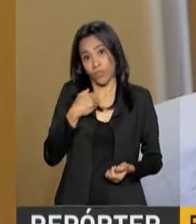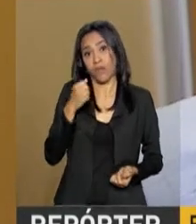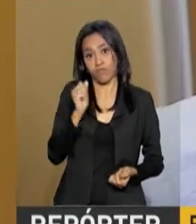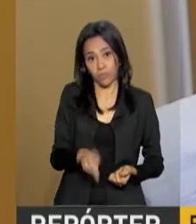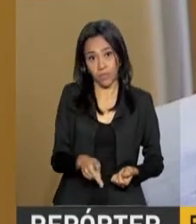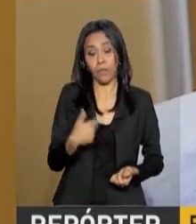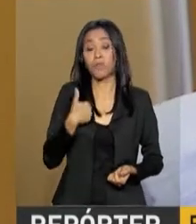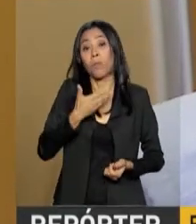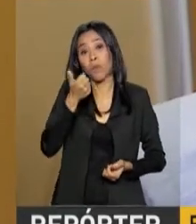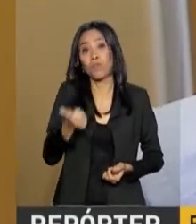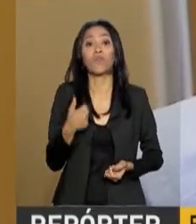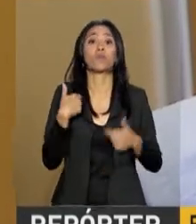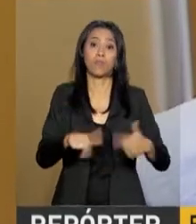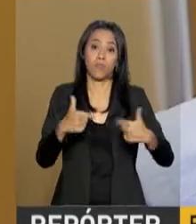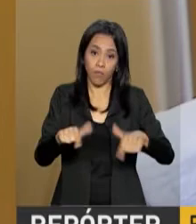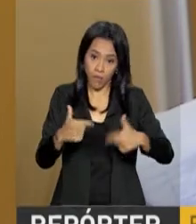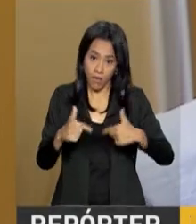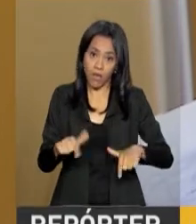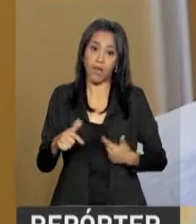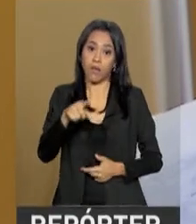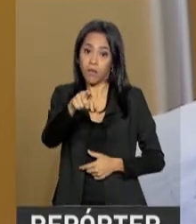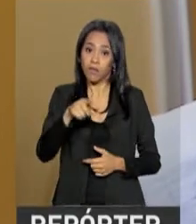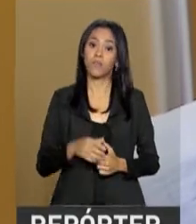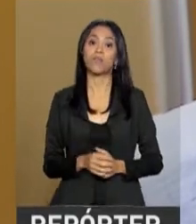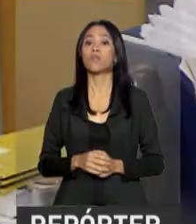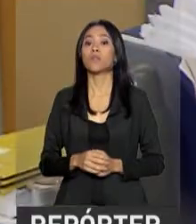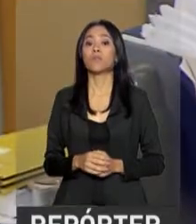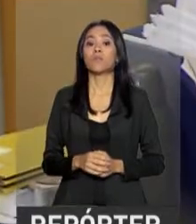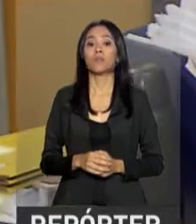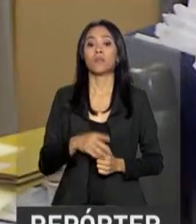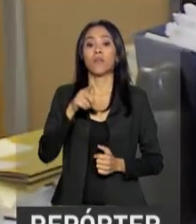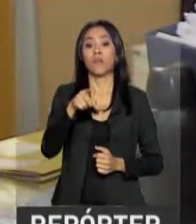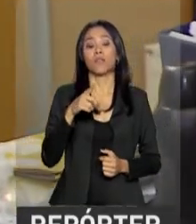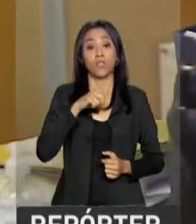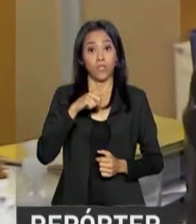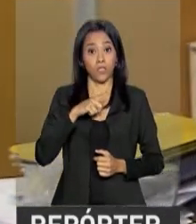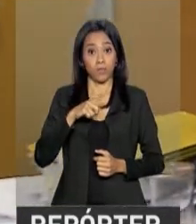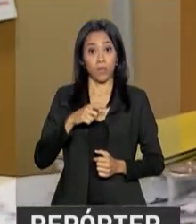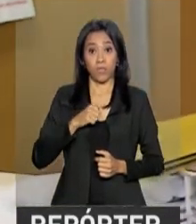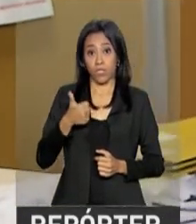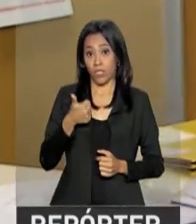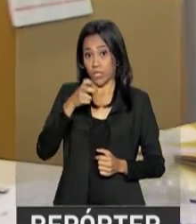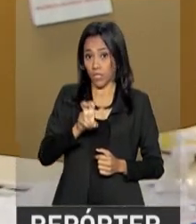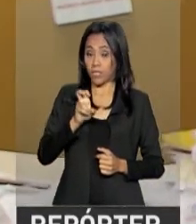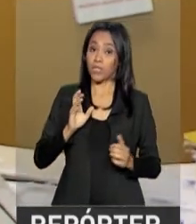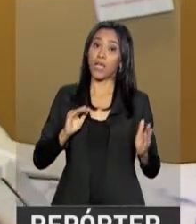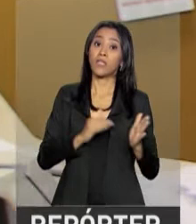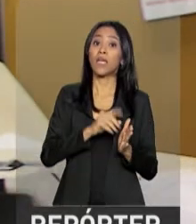trabalhando então concluir o trabalho mesmo com sonhos estima se que 15 a cada 100 mil brasileiros